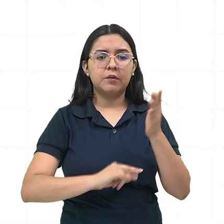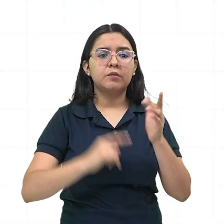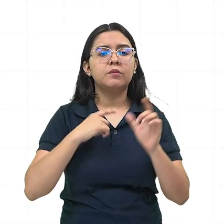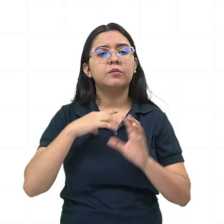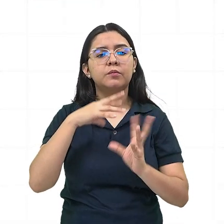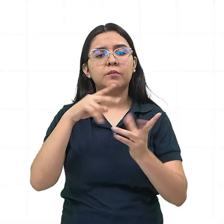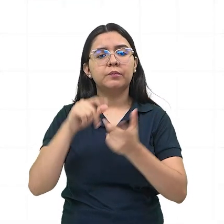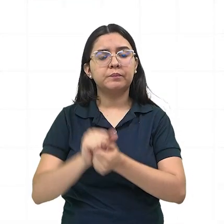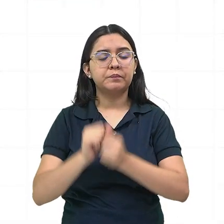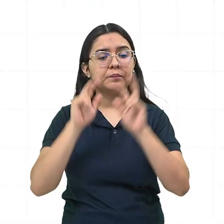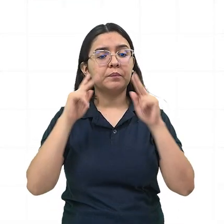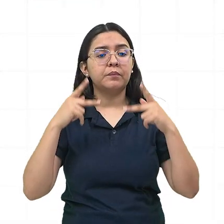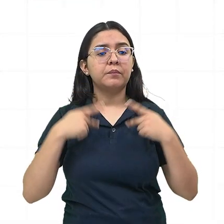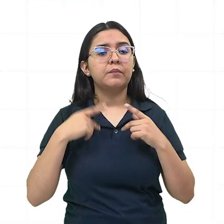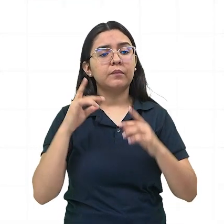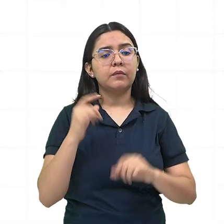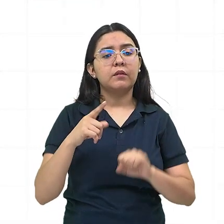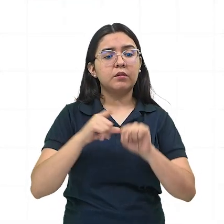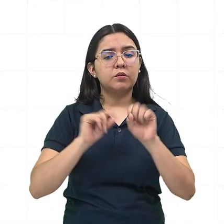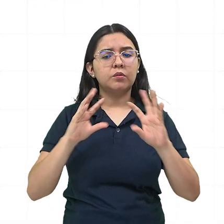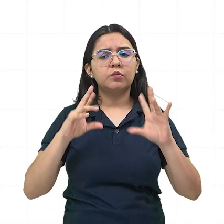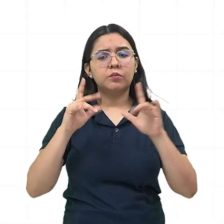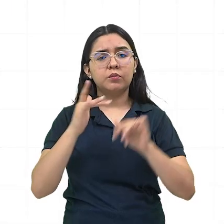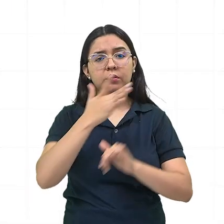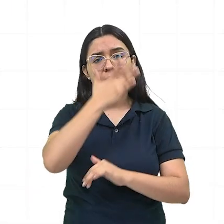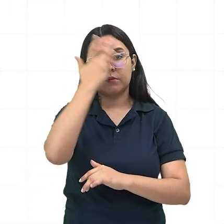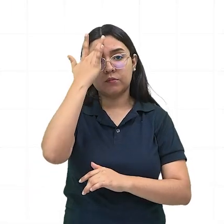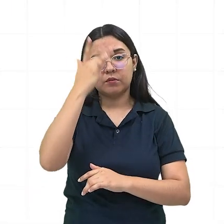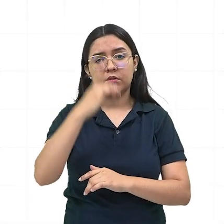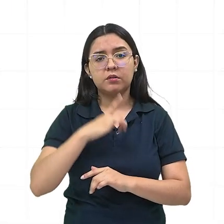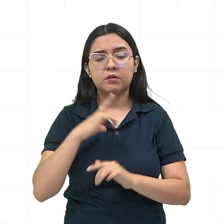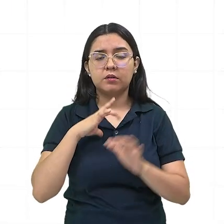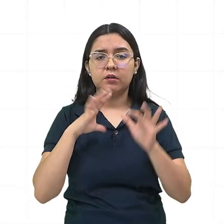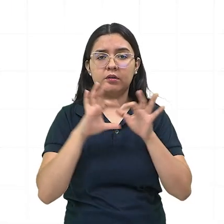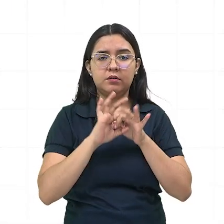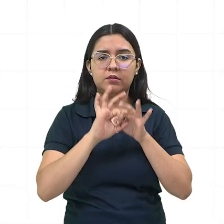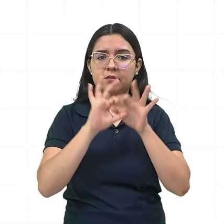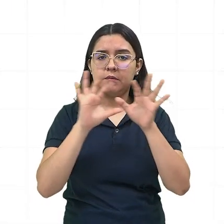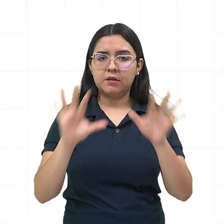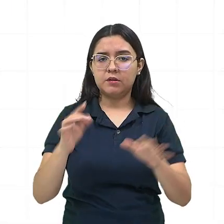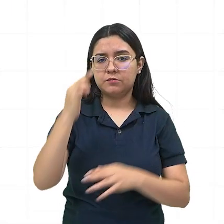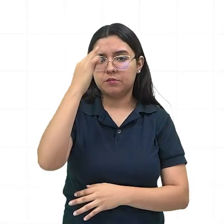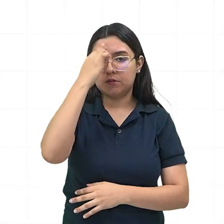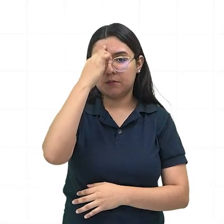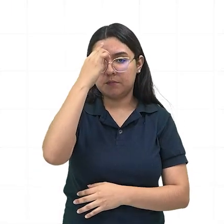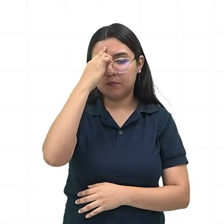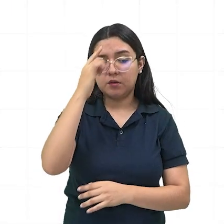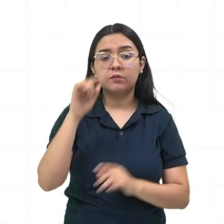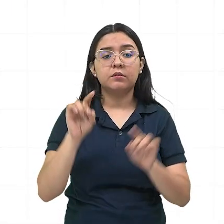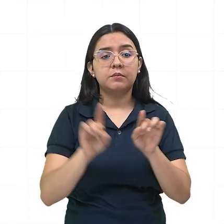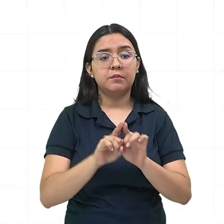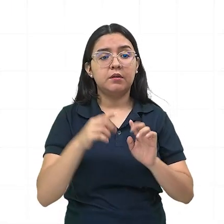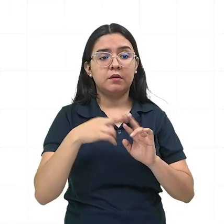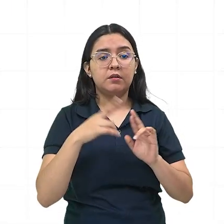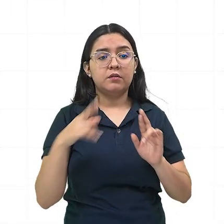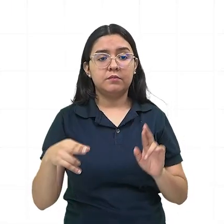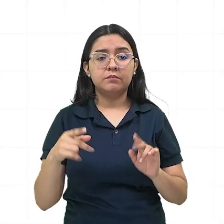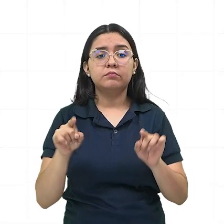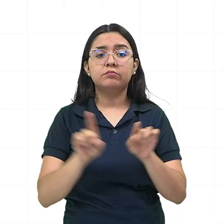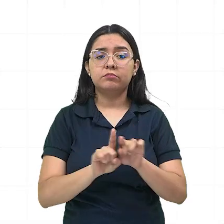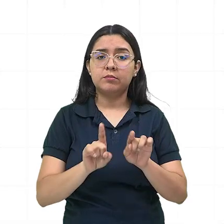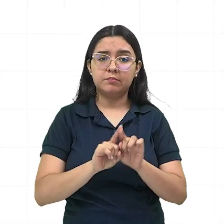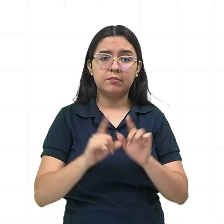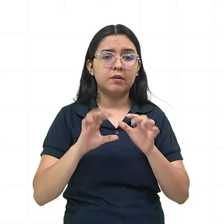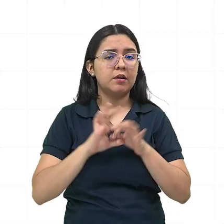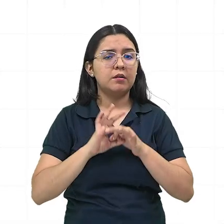Humanos. Esse artigo que afirma que toda pessoa tem direito à liberdade de pensamento, consciência e religião, né? Isso inclui a liberdade de mudar